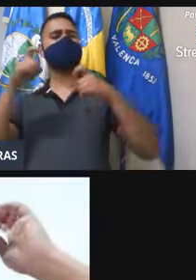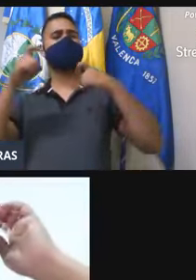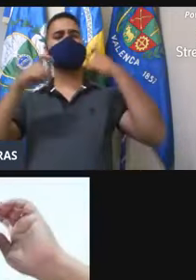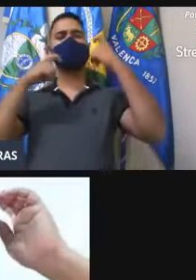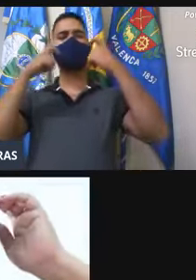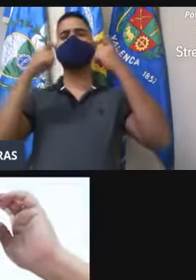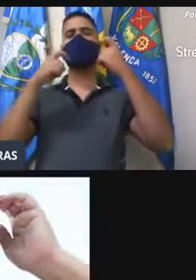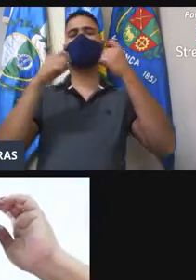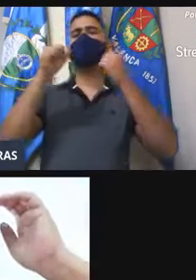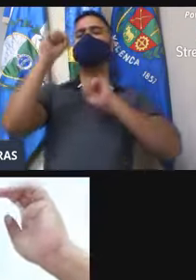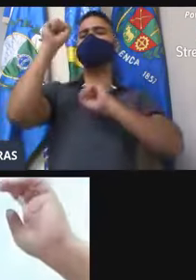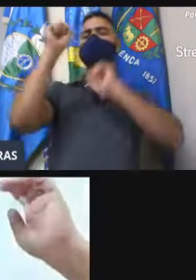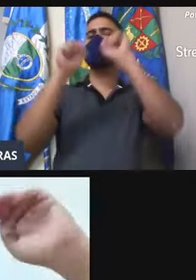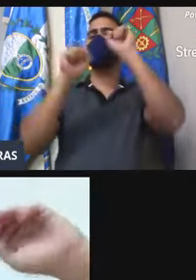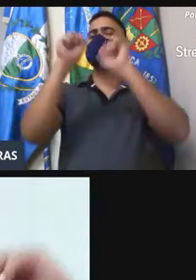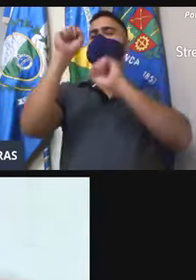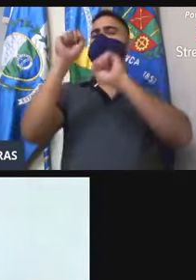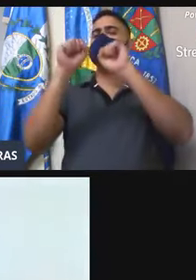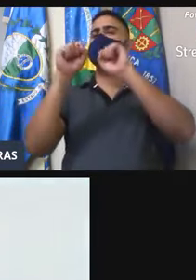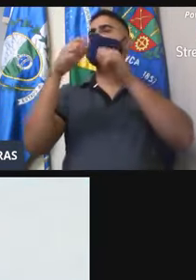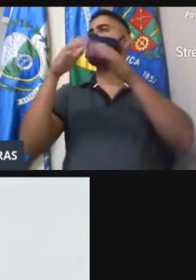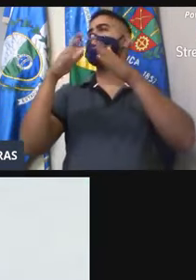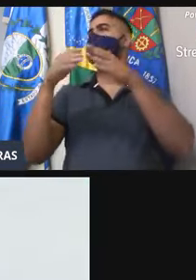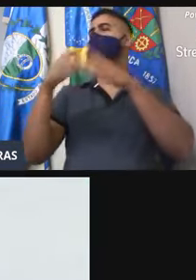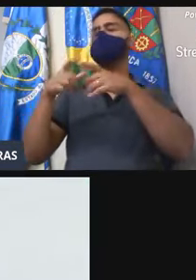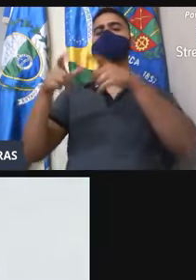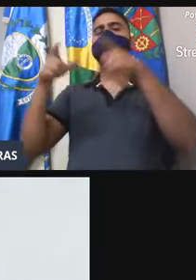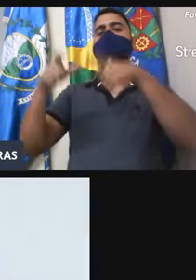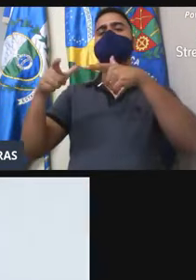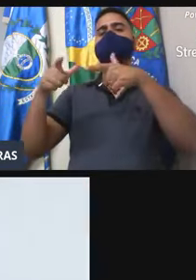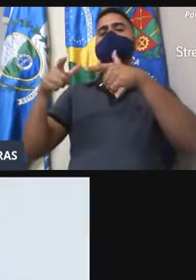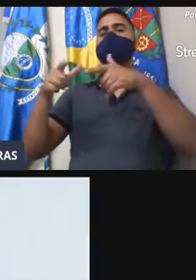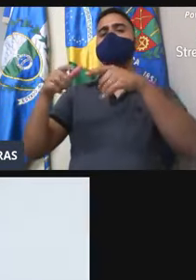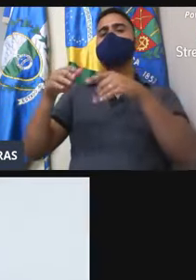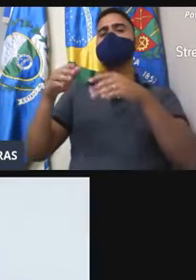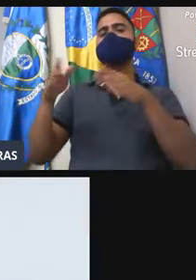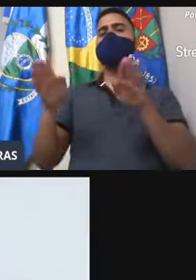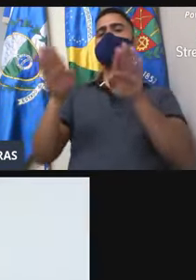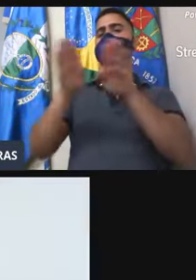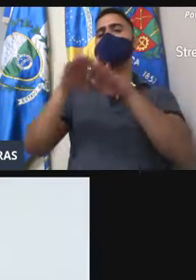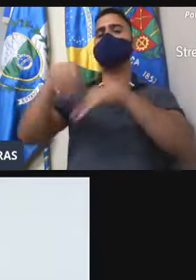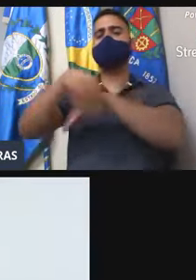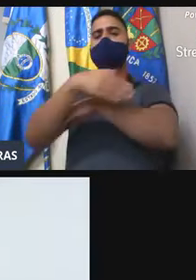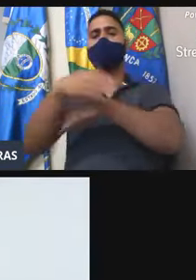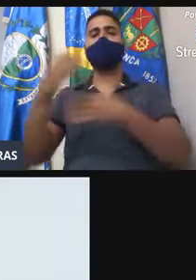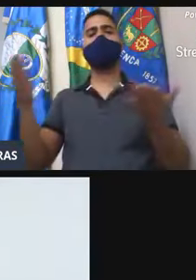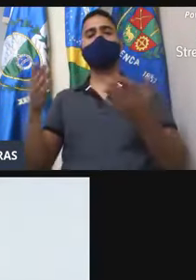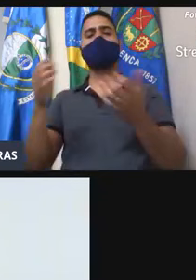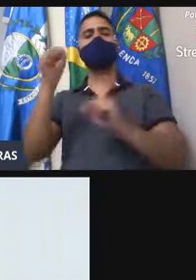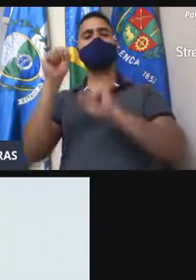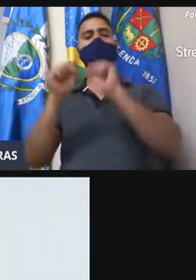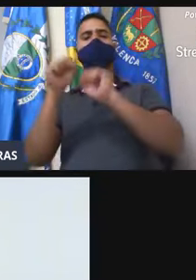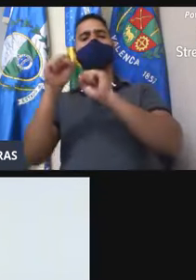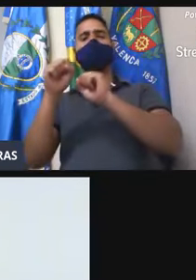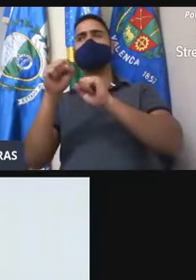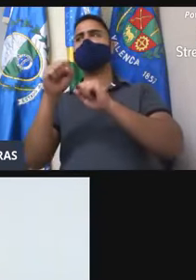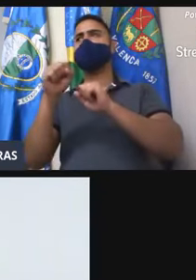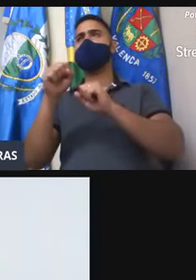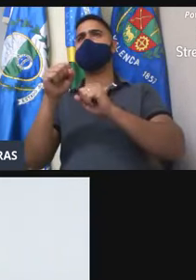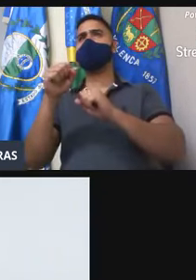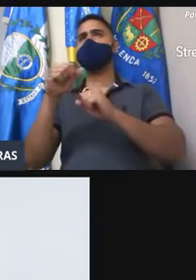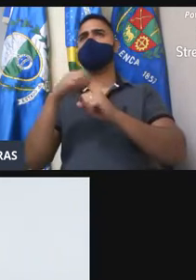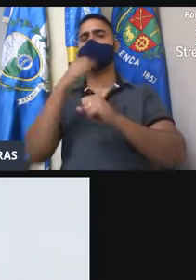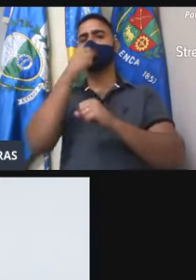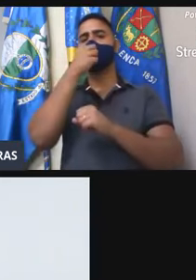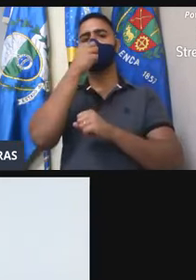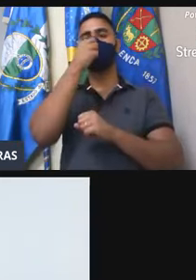uma empresa que pediu uma área externa, fechou uma rua, agora a empresa faliu, era uma empresa de bloco de cimento,